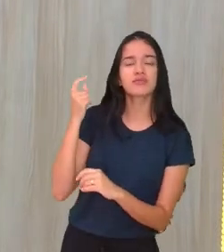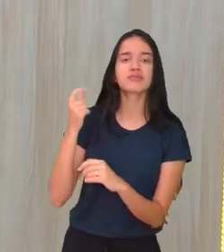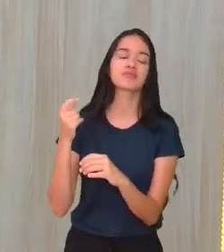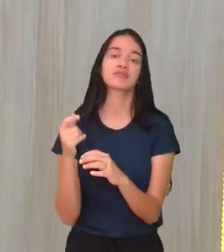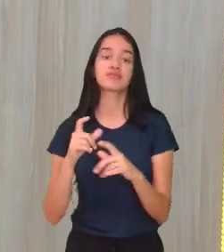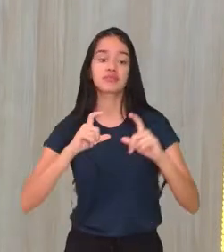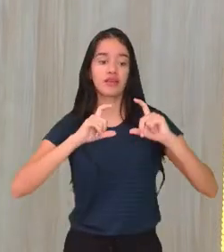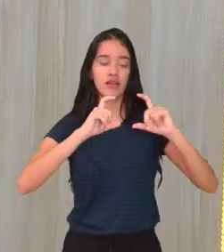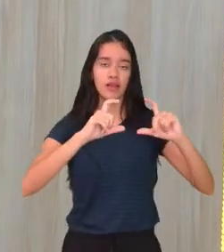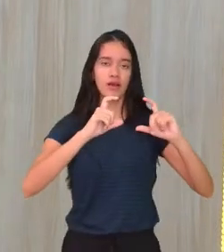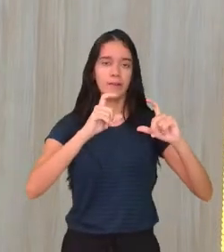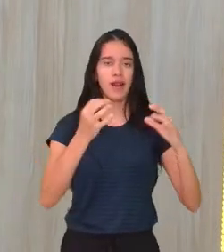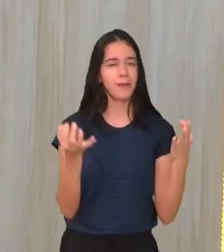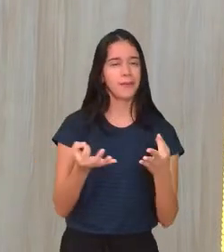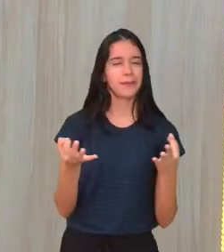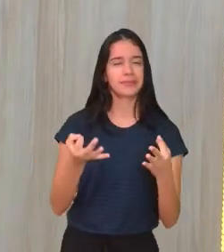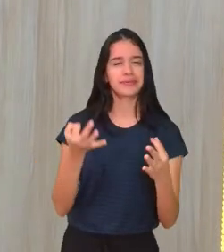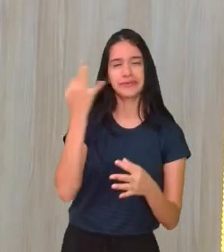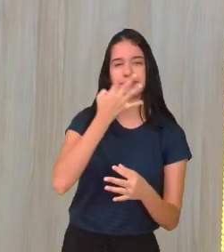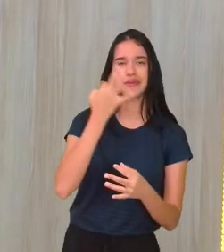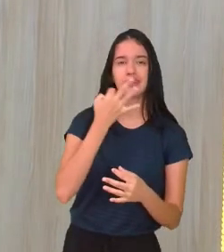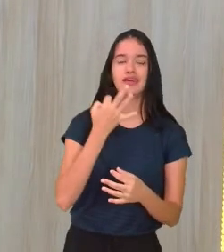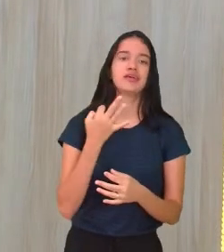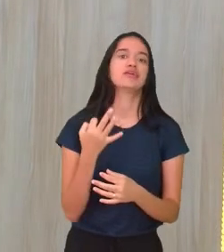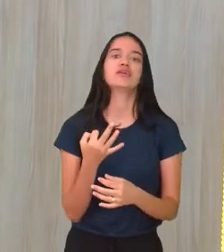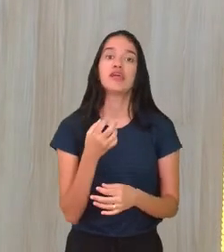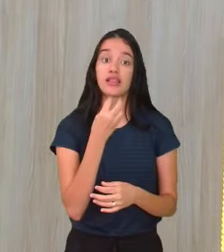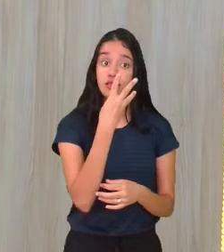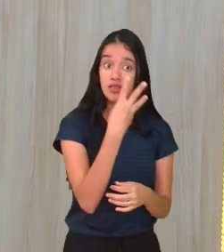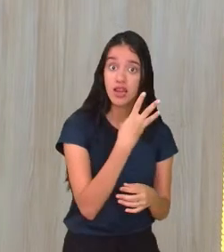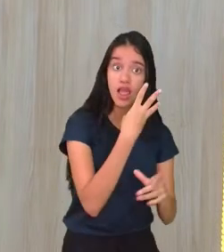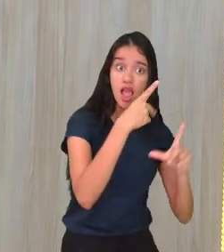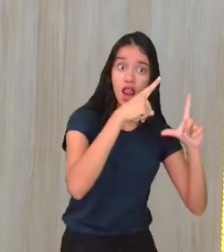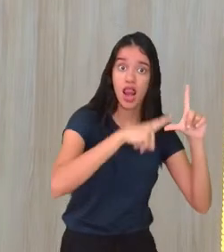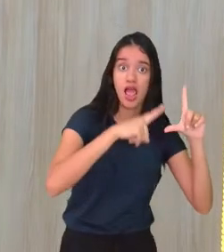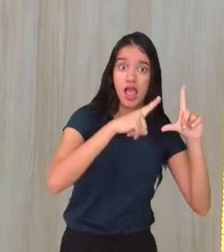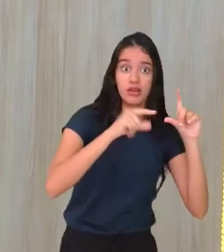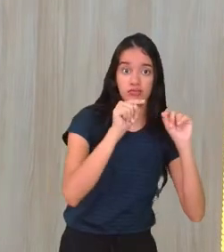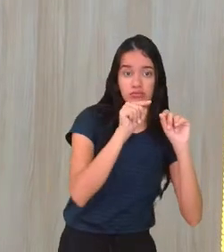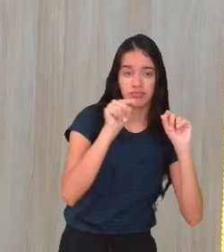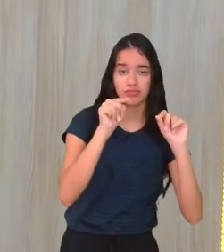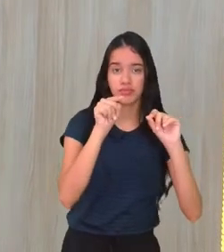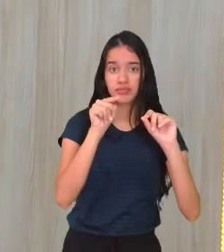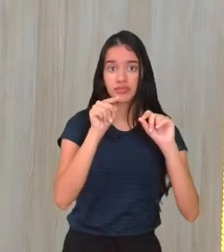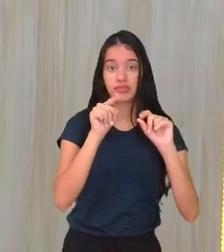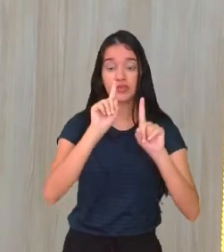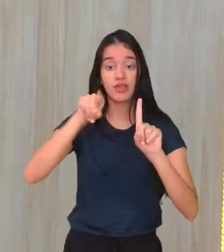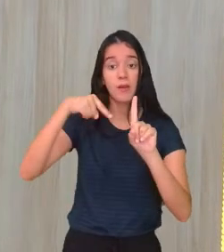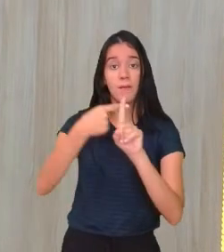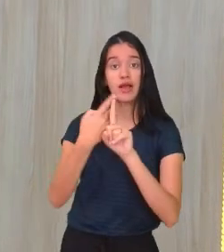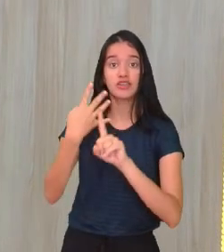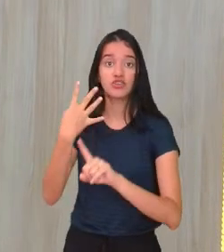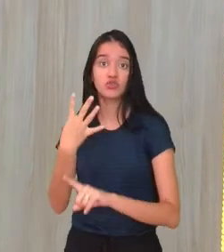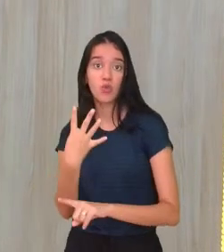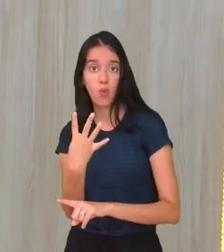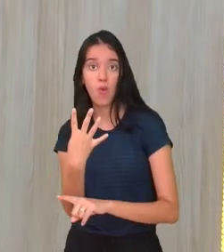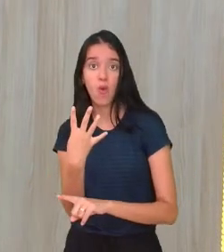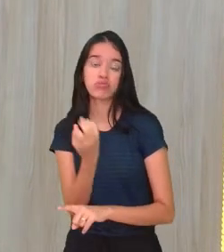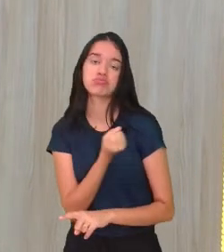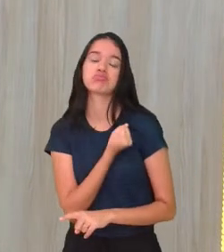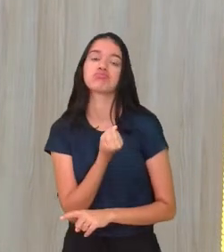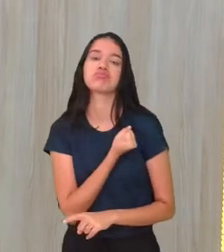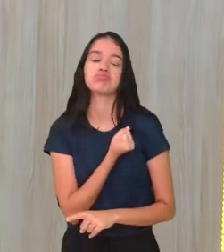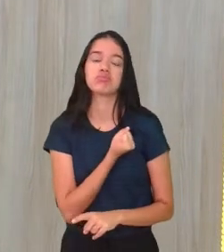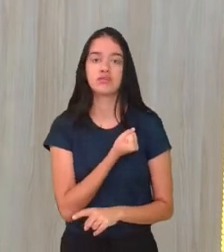A placa era bem bonitinha, né? 3 letras, um tracinho e 4 números, tá?